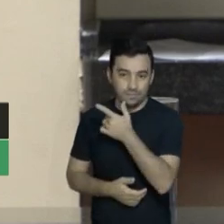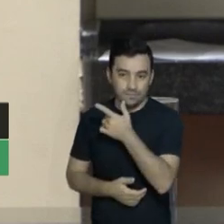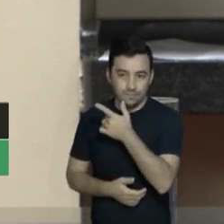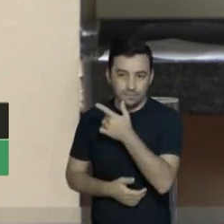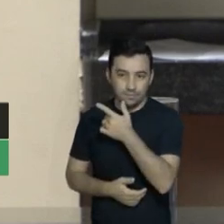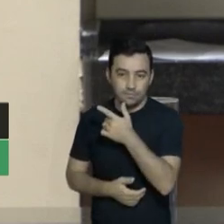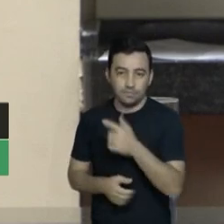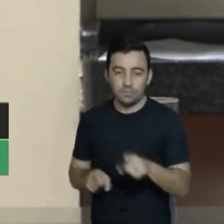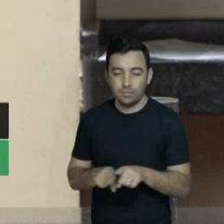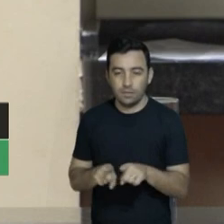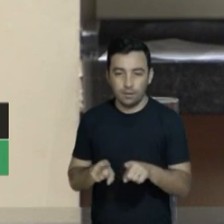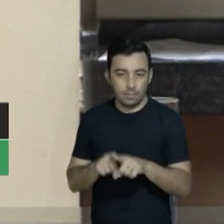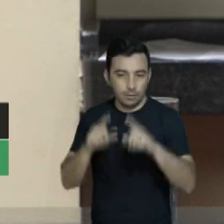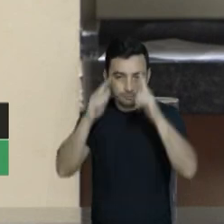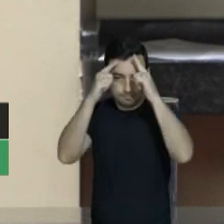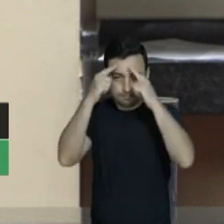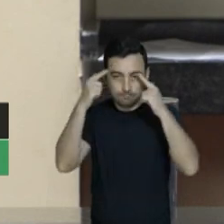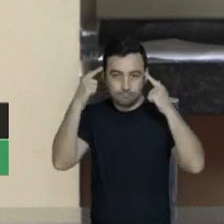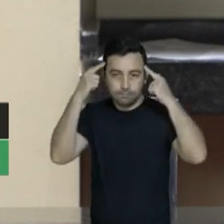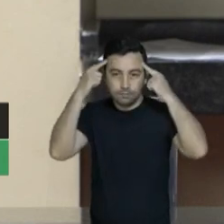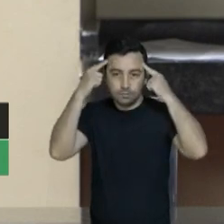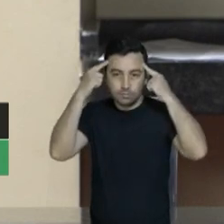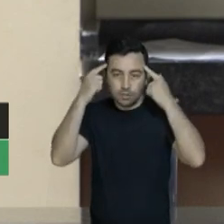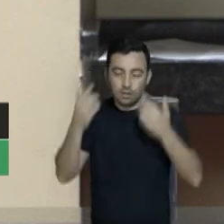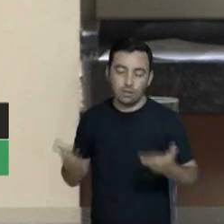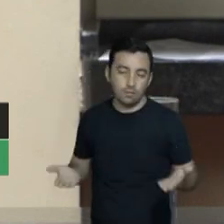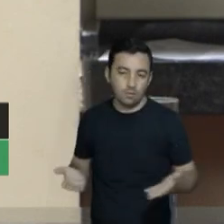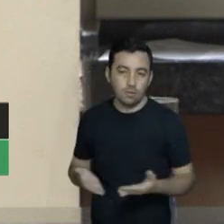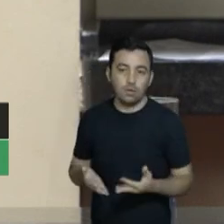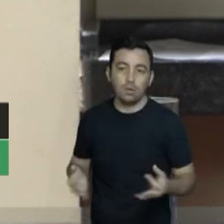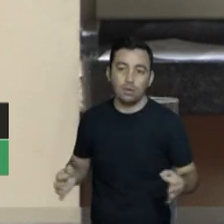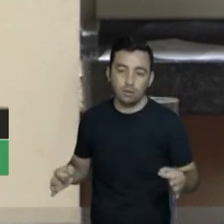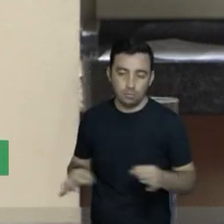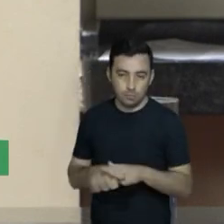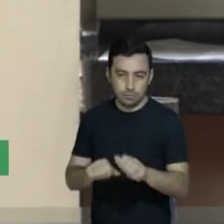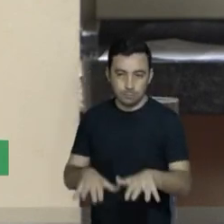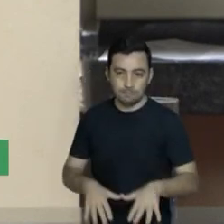e Neudir Sareta, declaramos a sessão por encerrada.